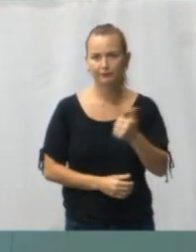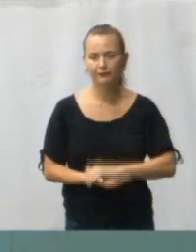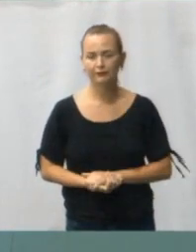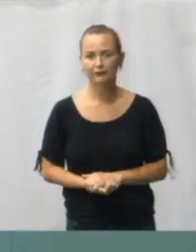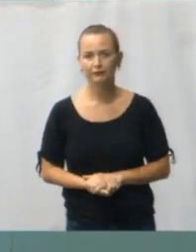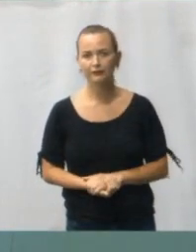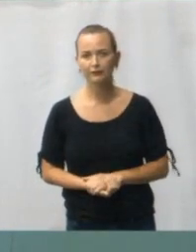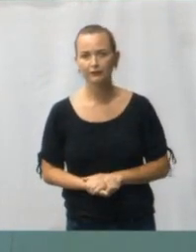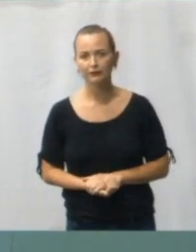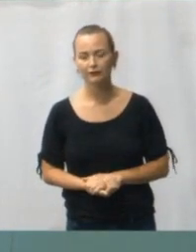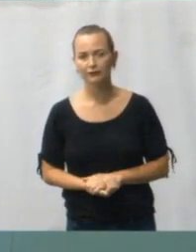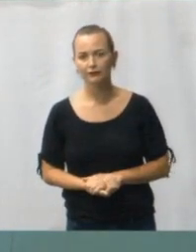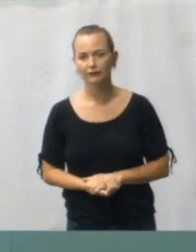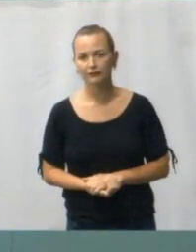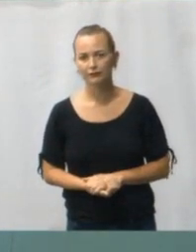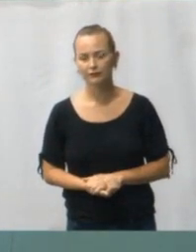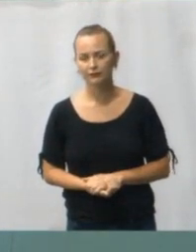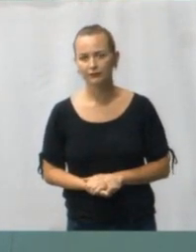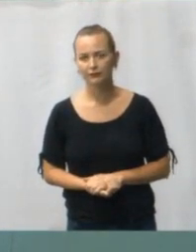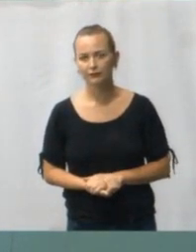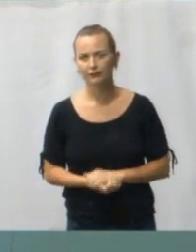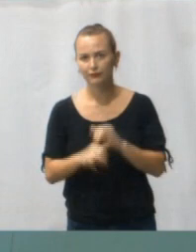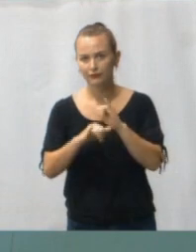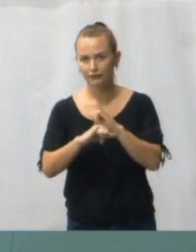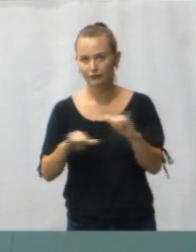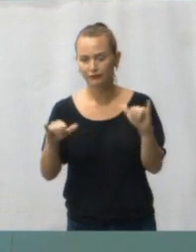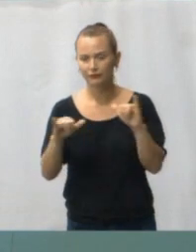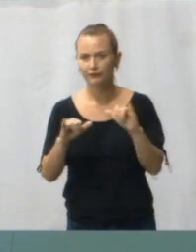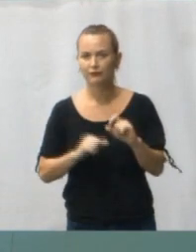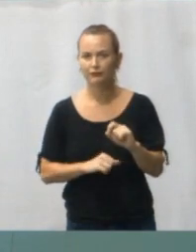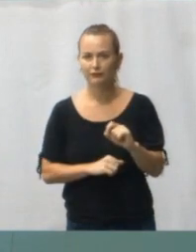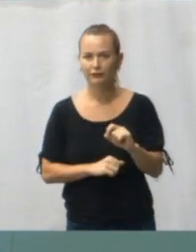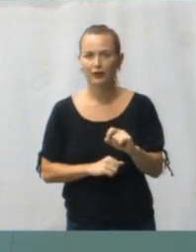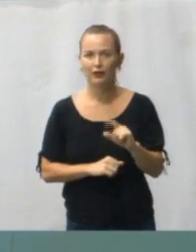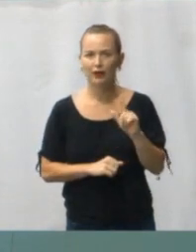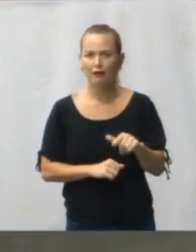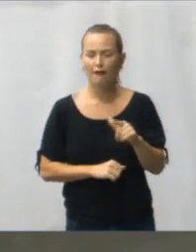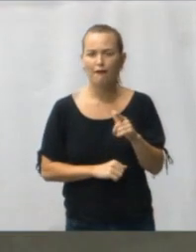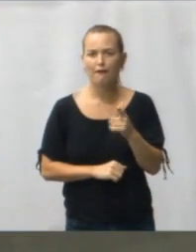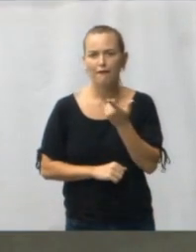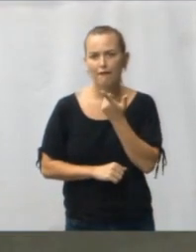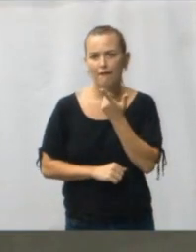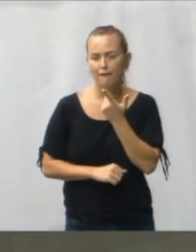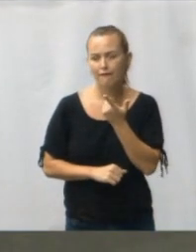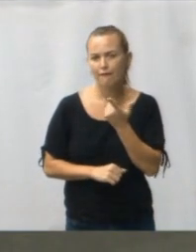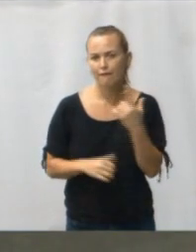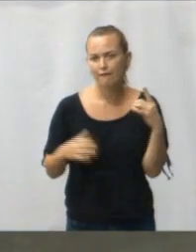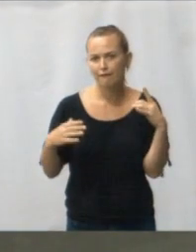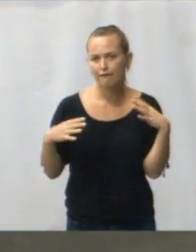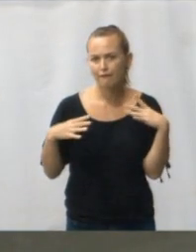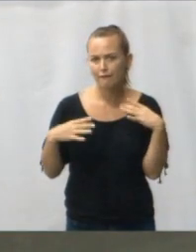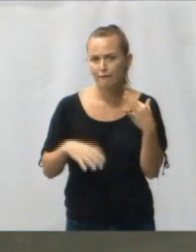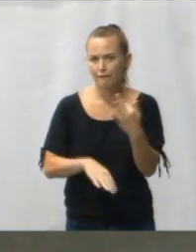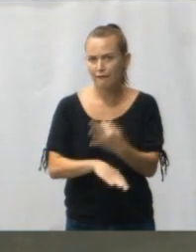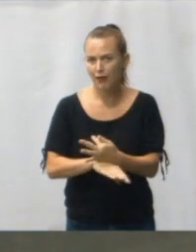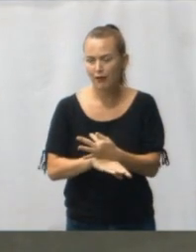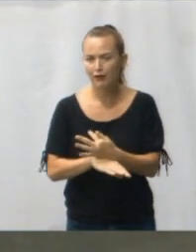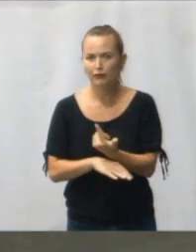Lembrando que, por ser período de recesso parlamentar, a gente não faz uso das comissões normalmente, a gente utiliza a